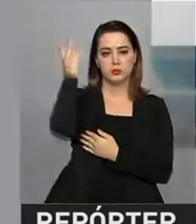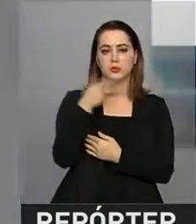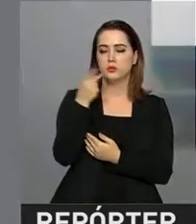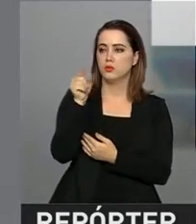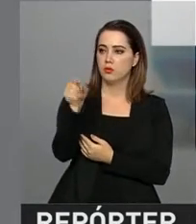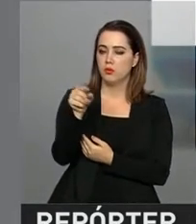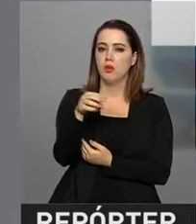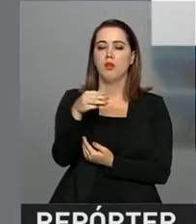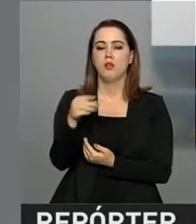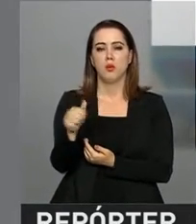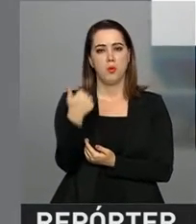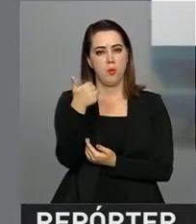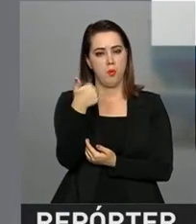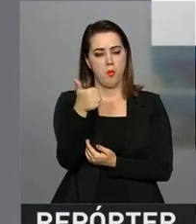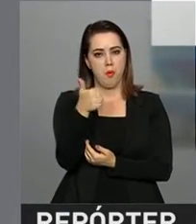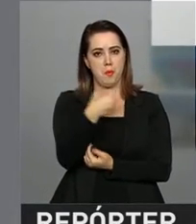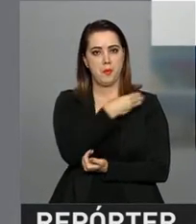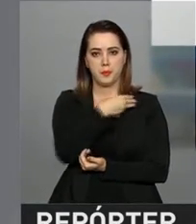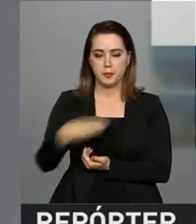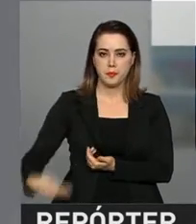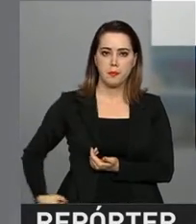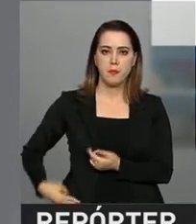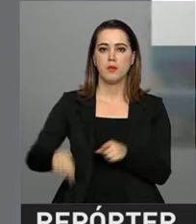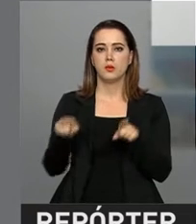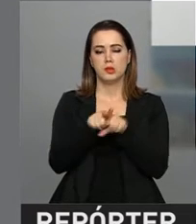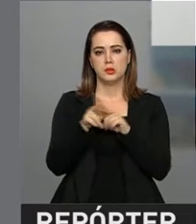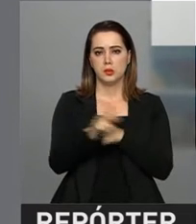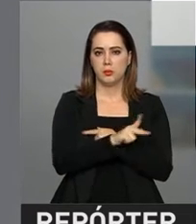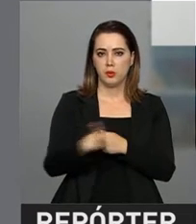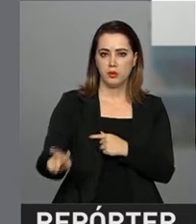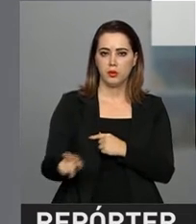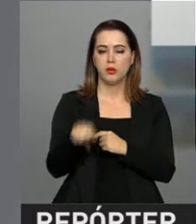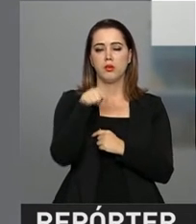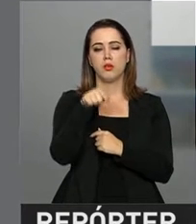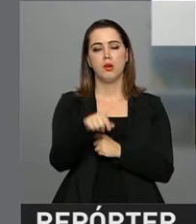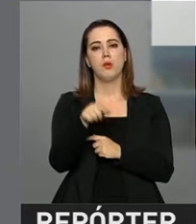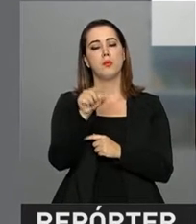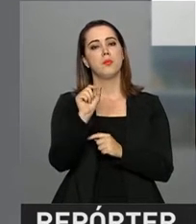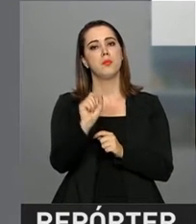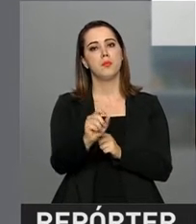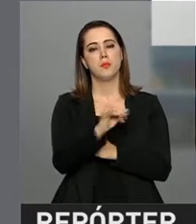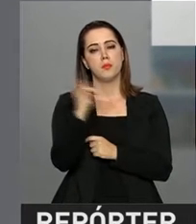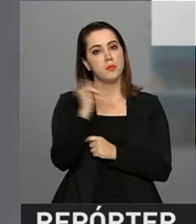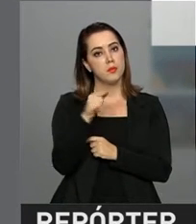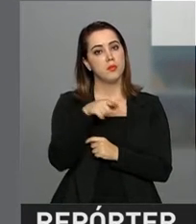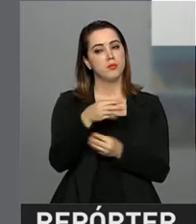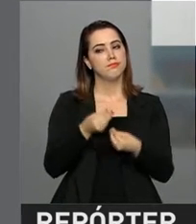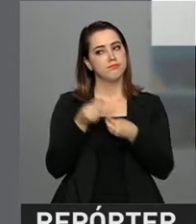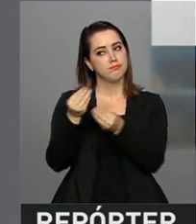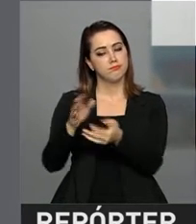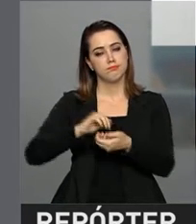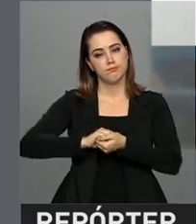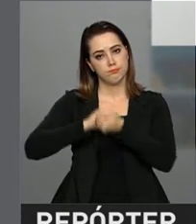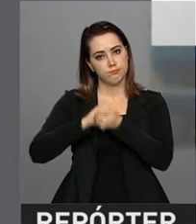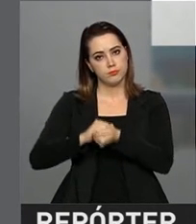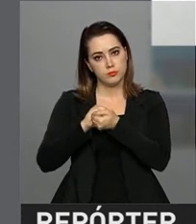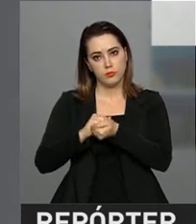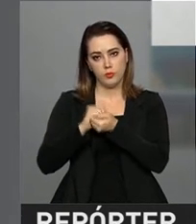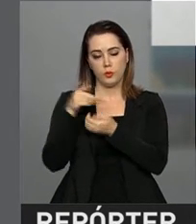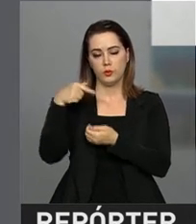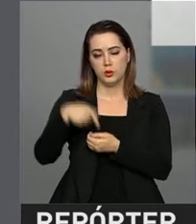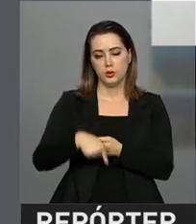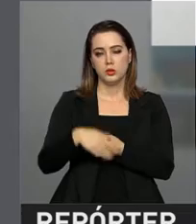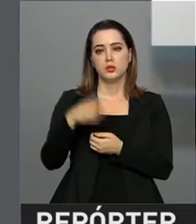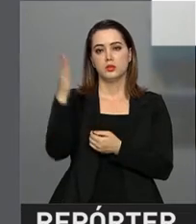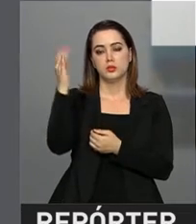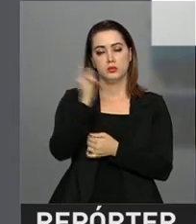primeiro-ministro italiano matteo renzi e ao presidente sérgio matar ela para levar solidariedade aos italianos de acordo